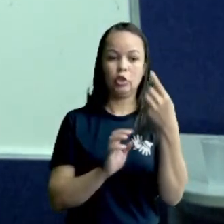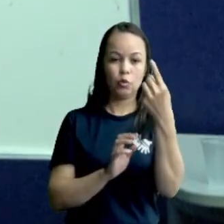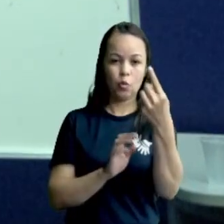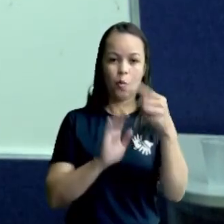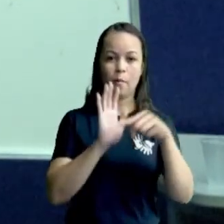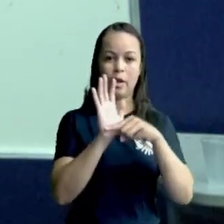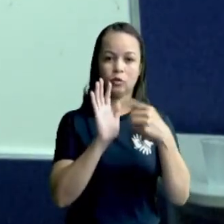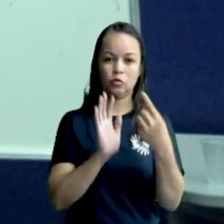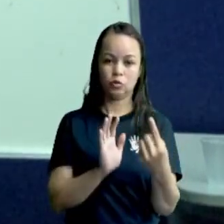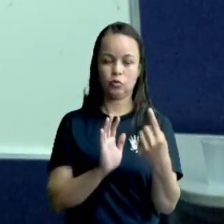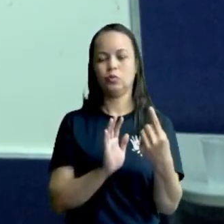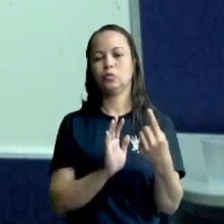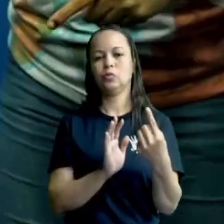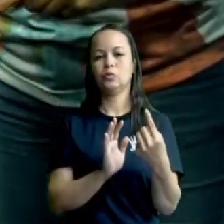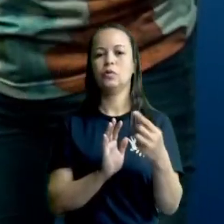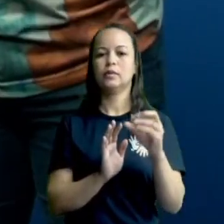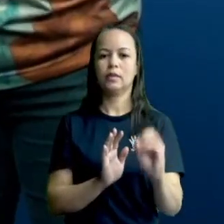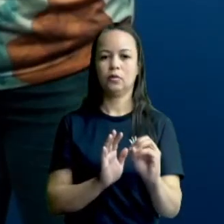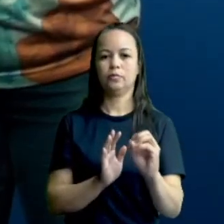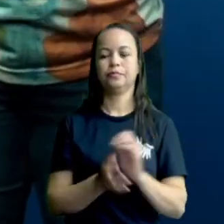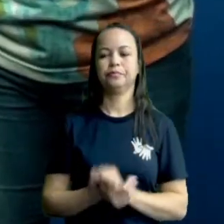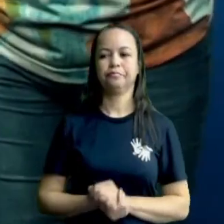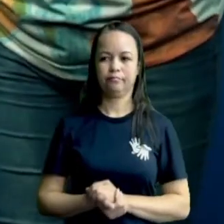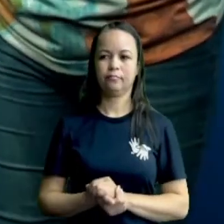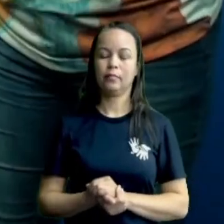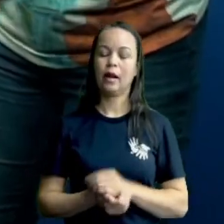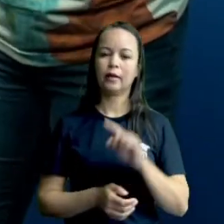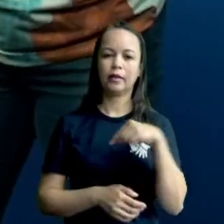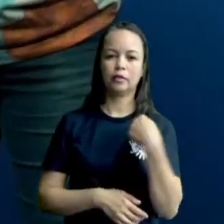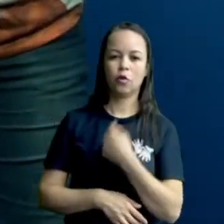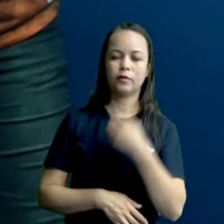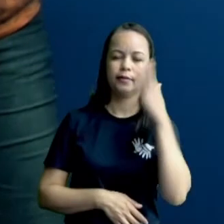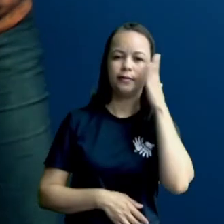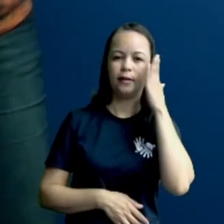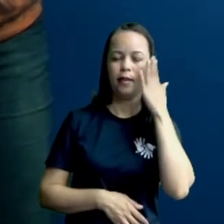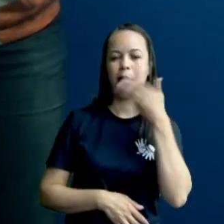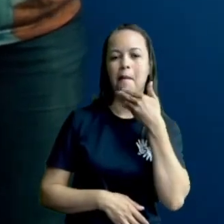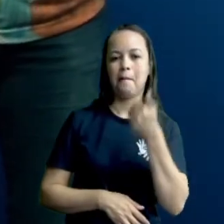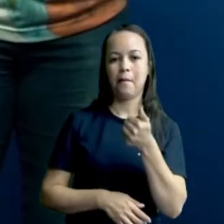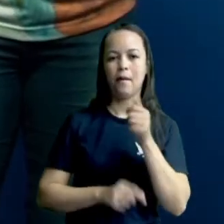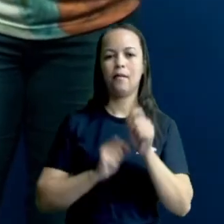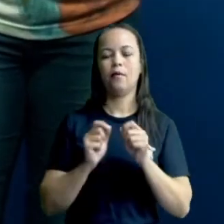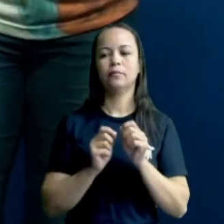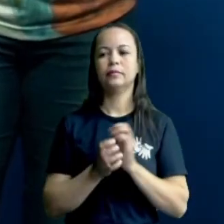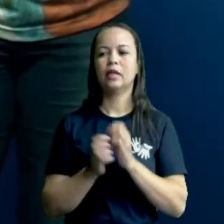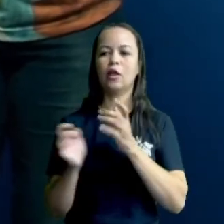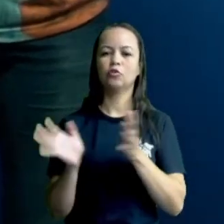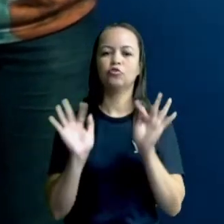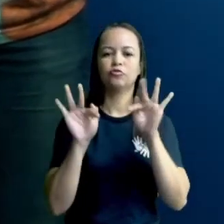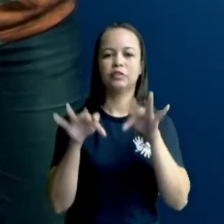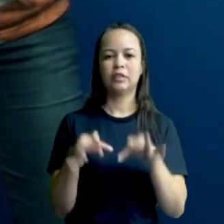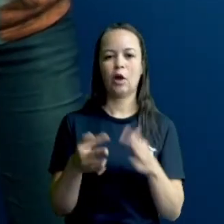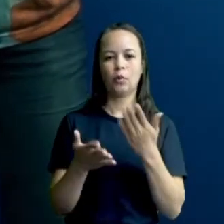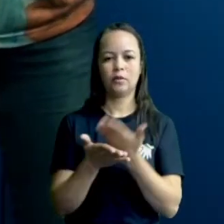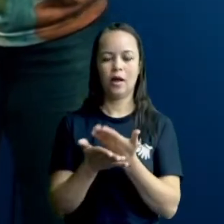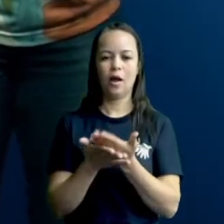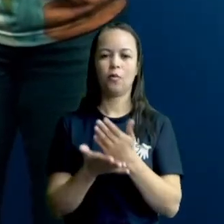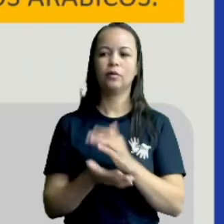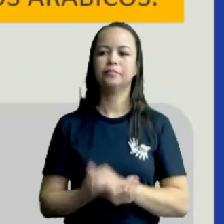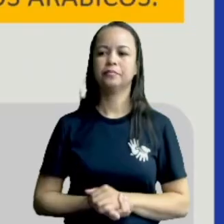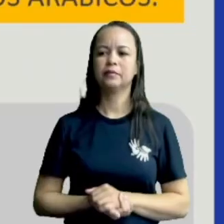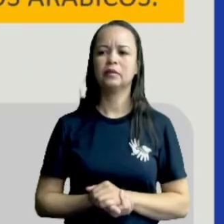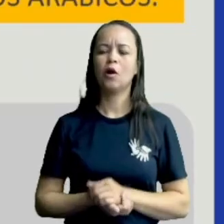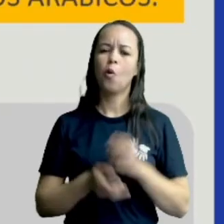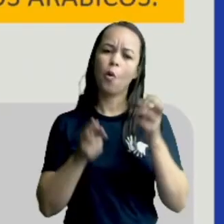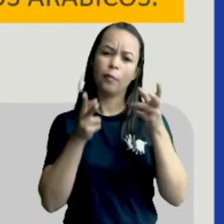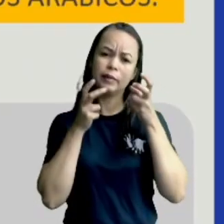vocês terem a comprovação de como é feito, né? Para a gente entender melhor. E aí, eu chego ao finalzinho da nossa aula. Então, vejam que